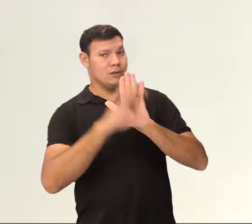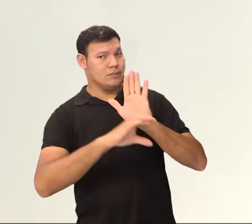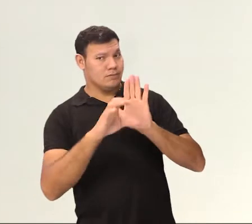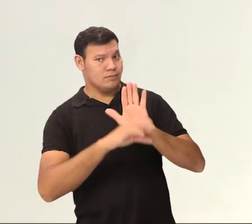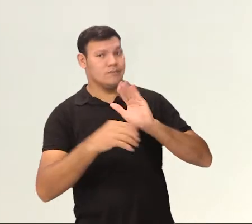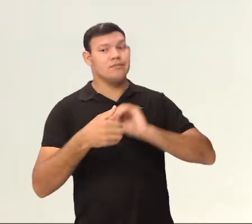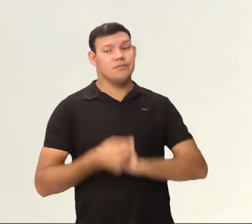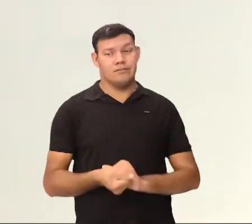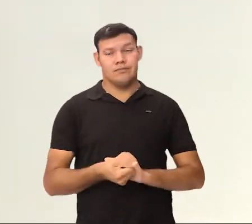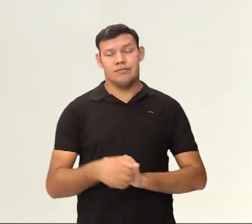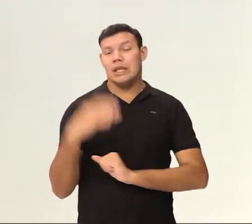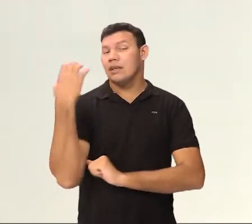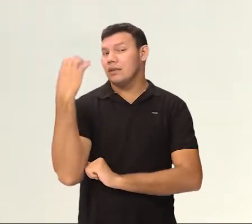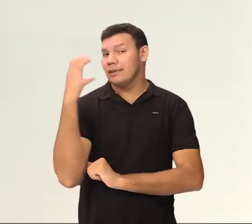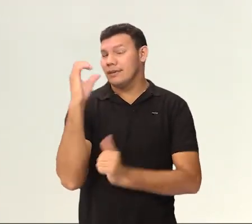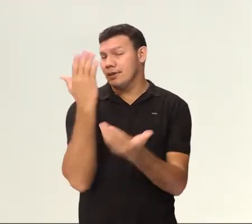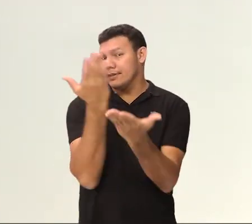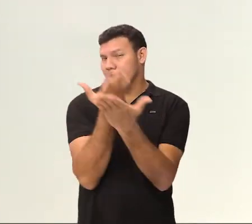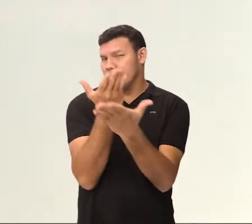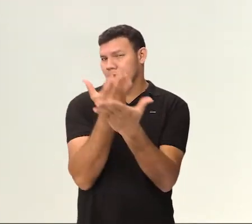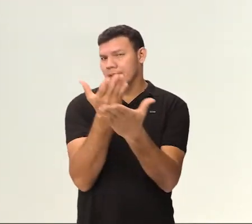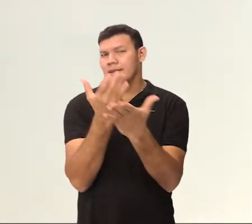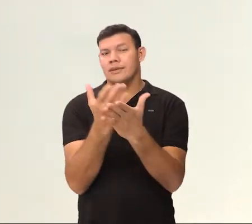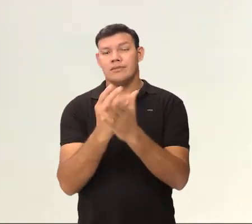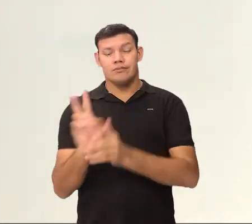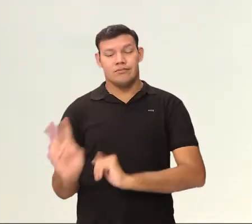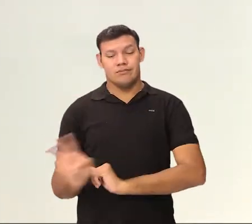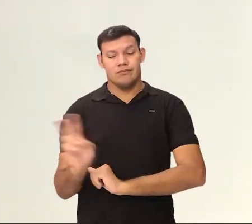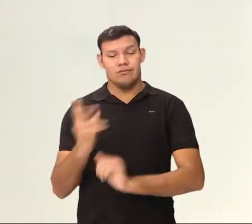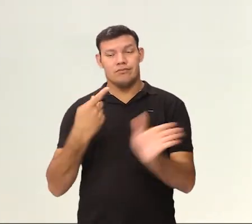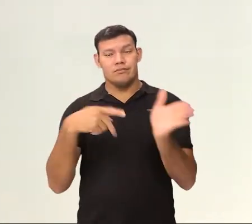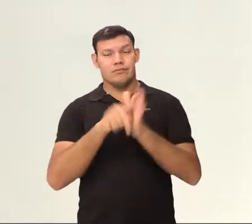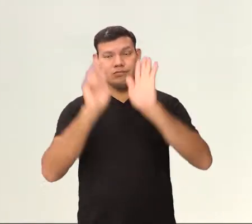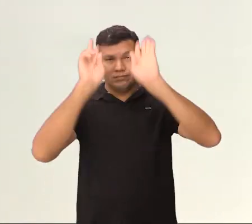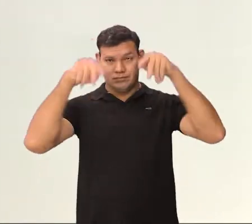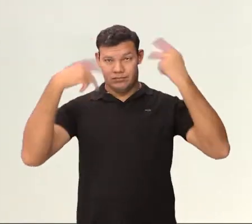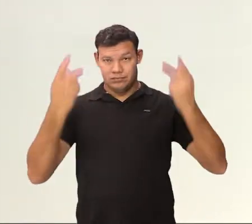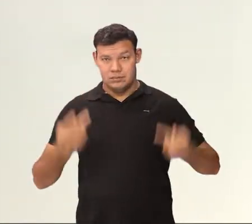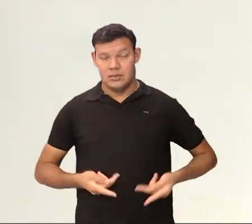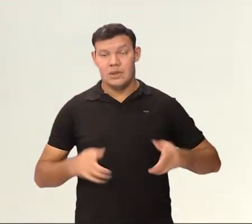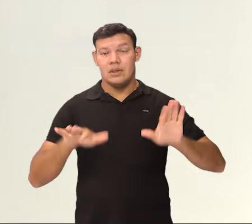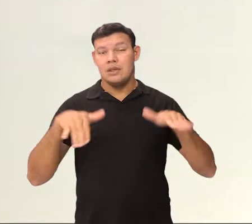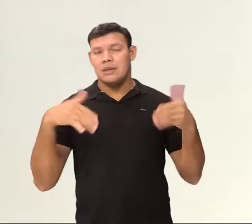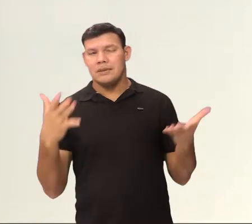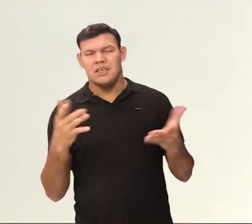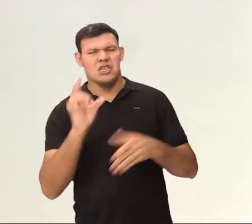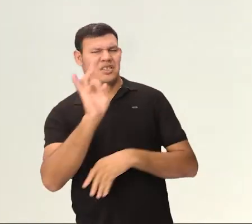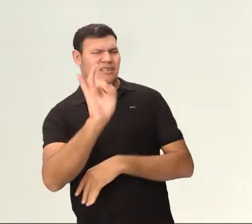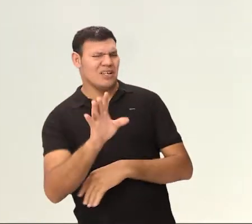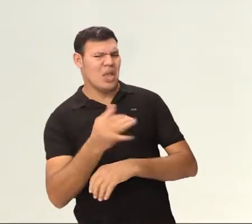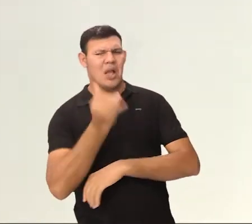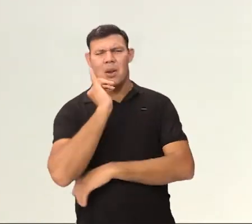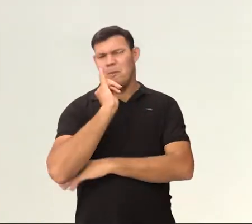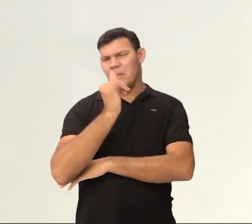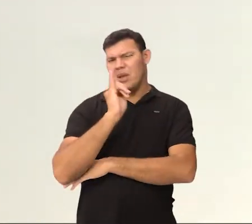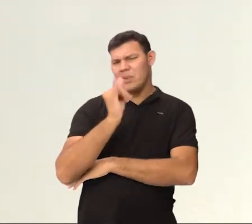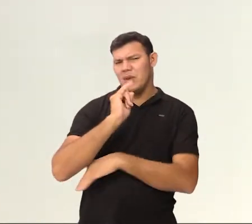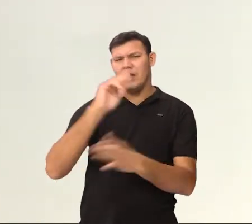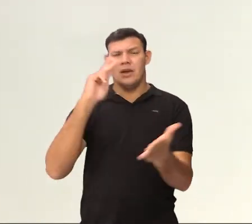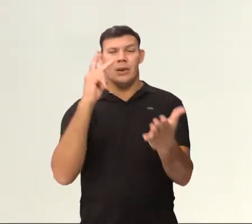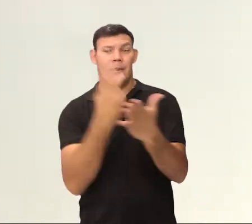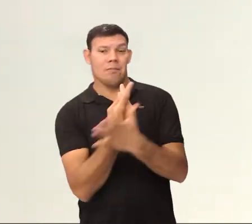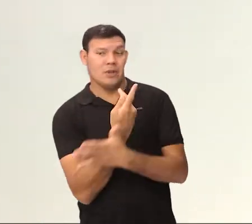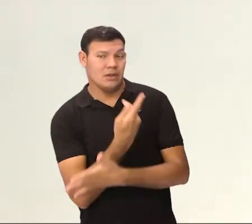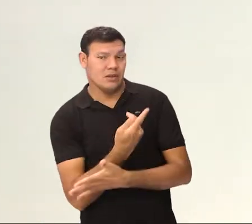é uma ciência que estuda todos os valores humanos, certo? Não é só a simples contagem de fatos